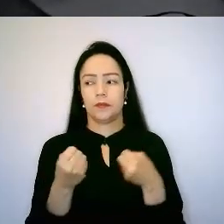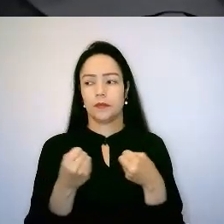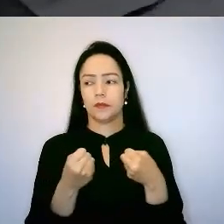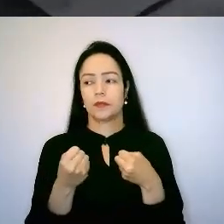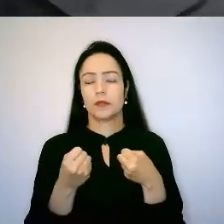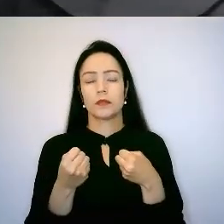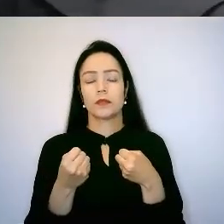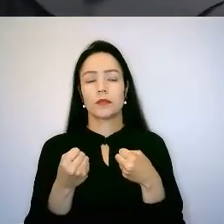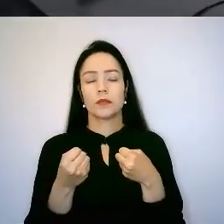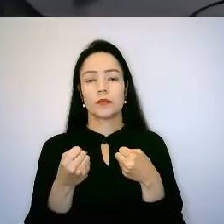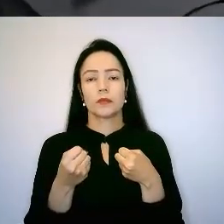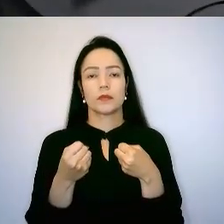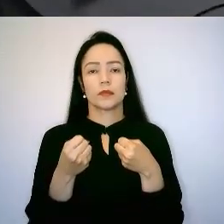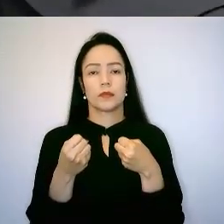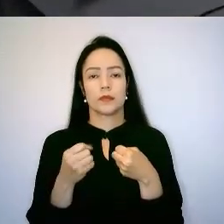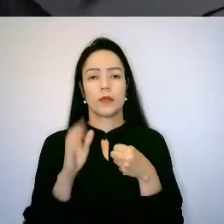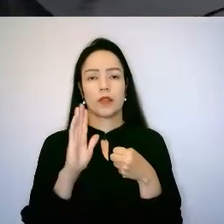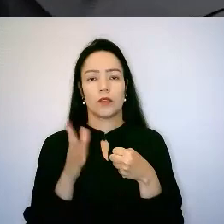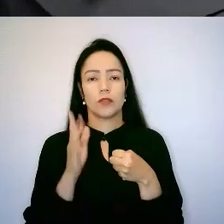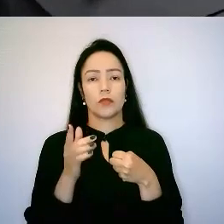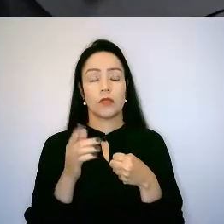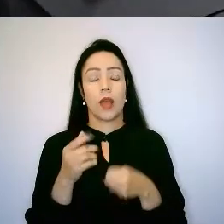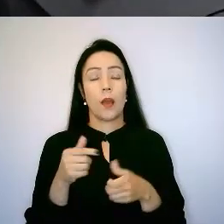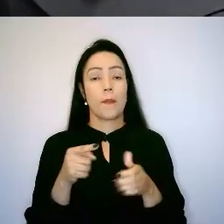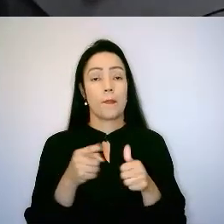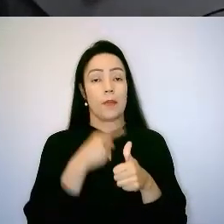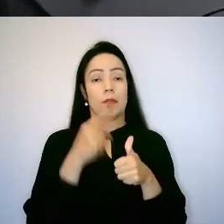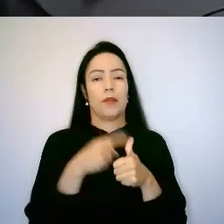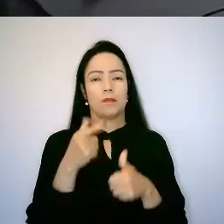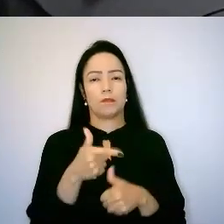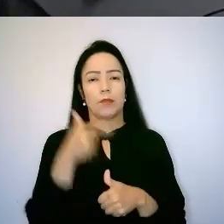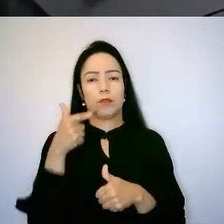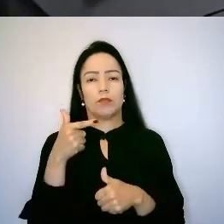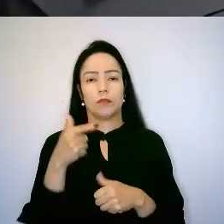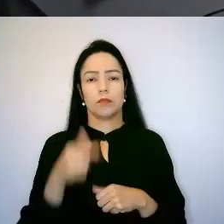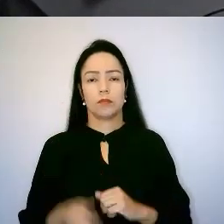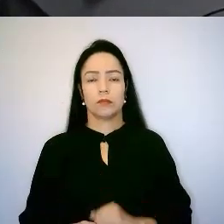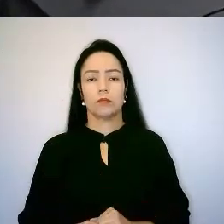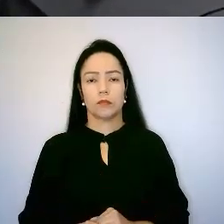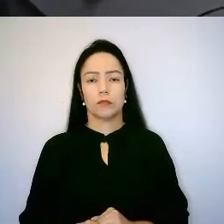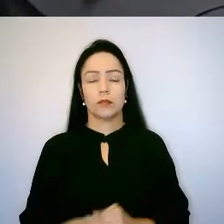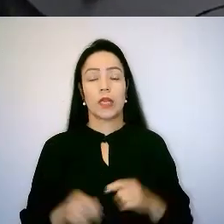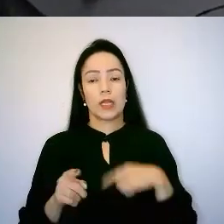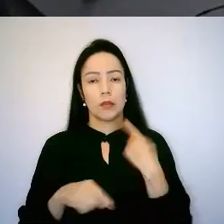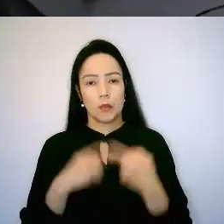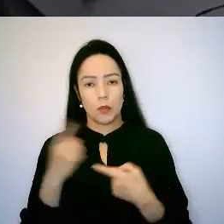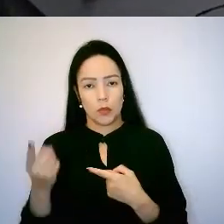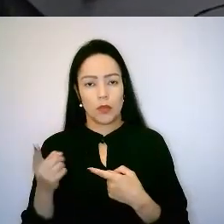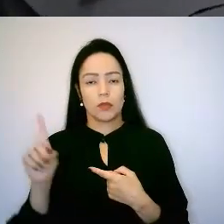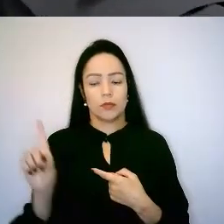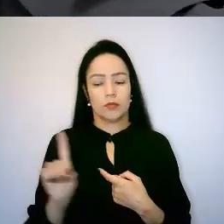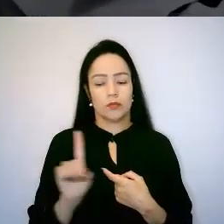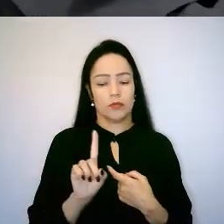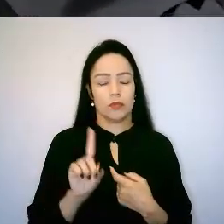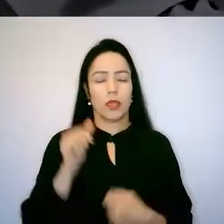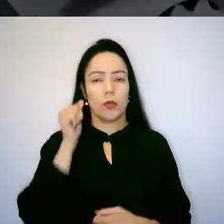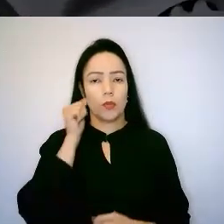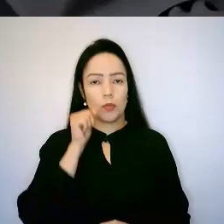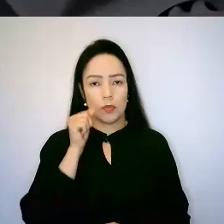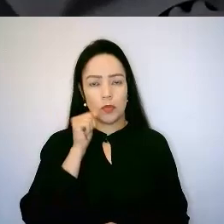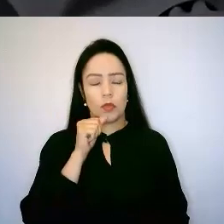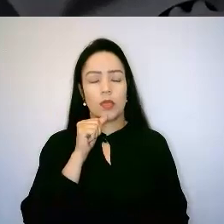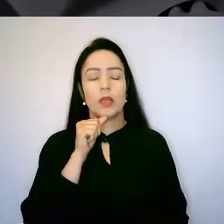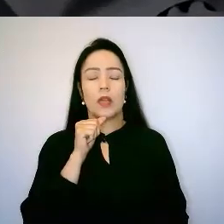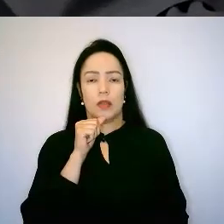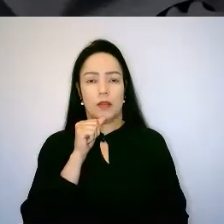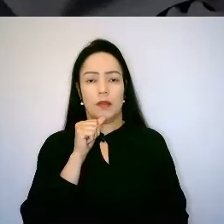o primeiro tiro e Juliana que vinha nesse nessa direção aí que tava